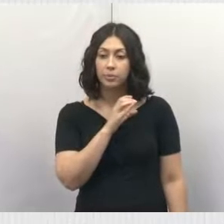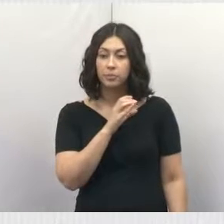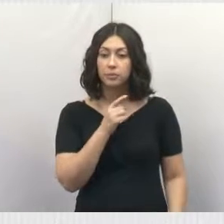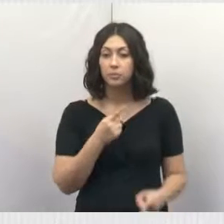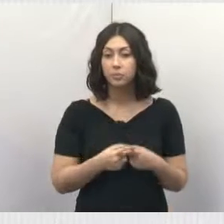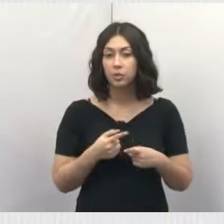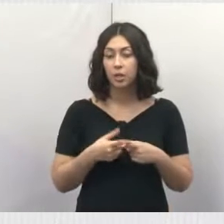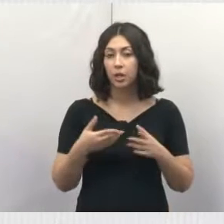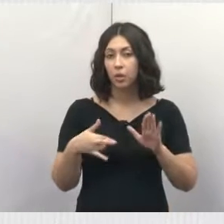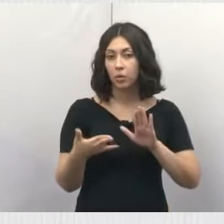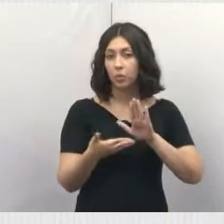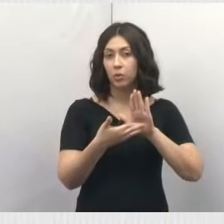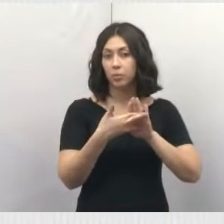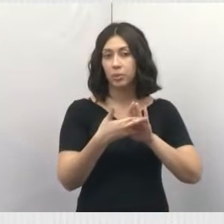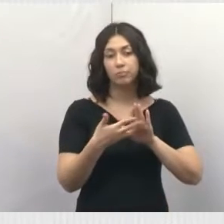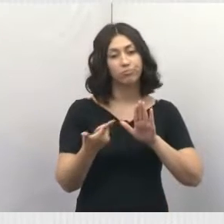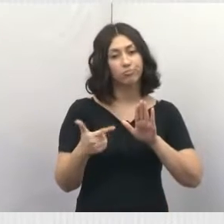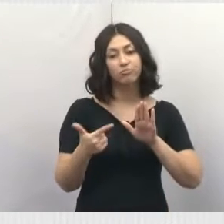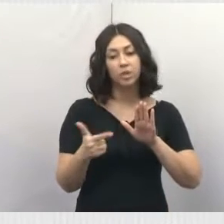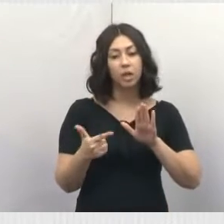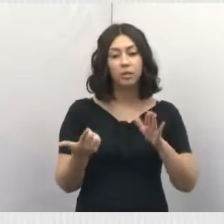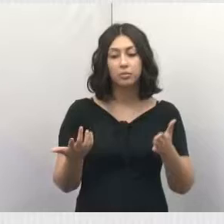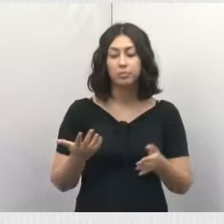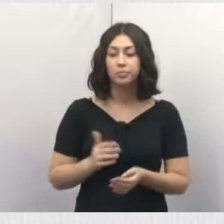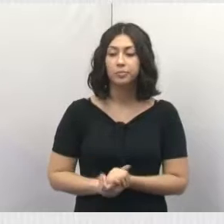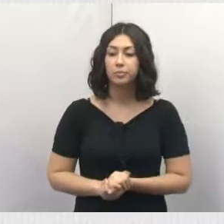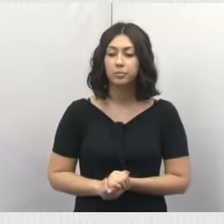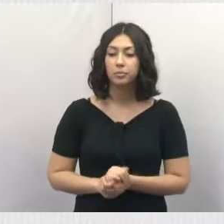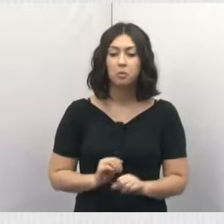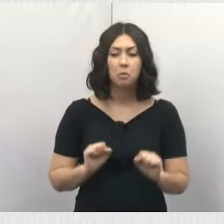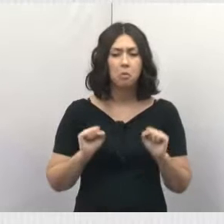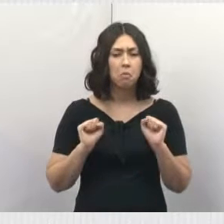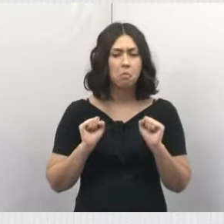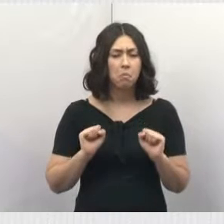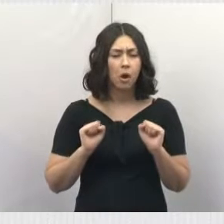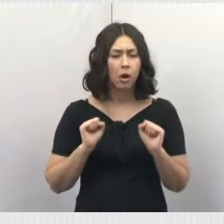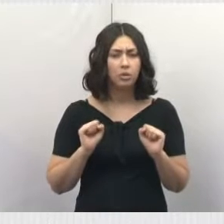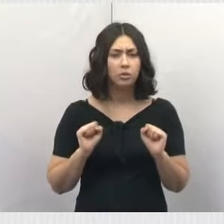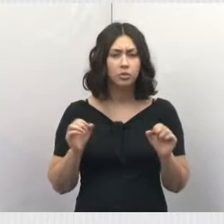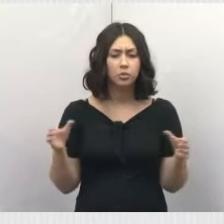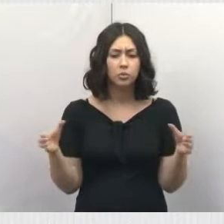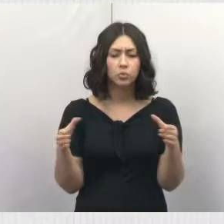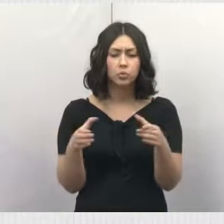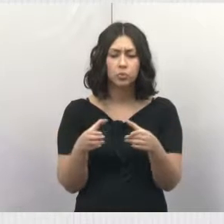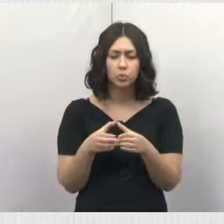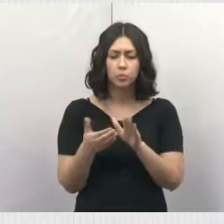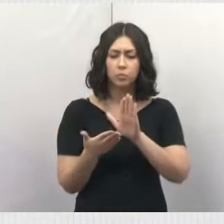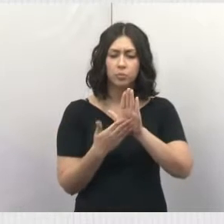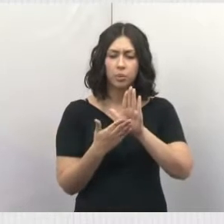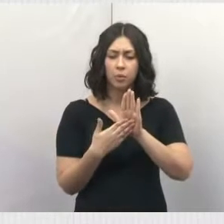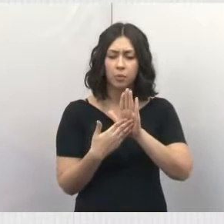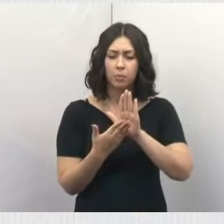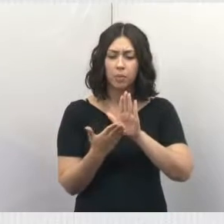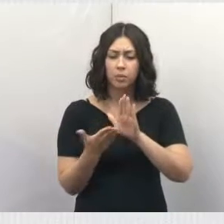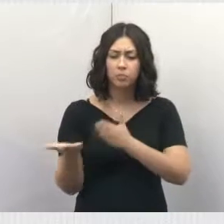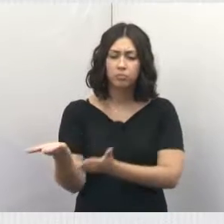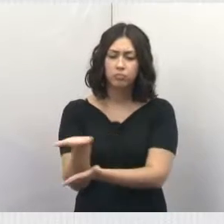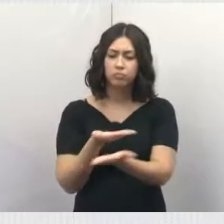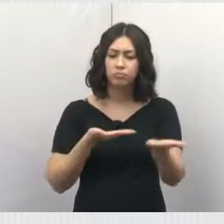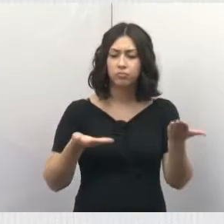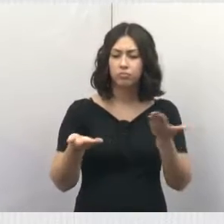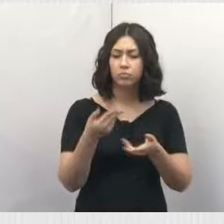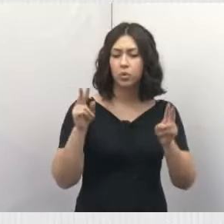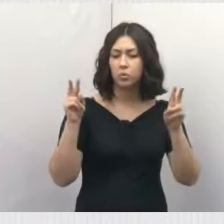atual regimento é omisso nesse ponto. Possibilidade de tramitação em conjunto de proposituras que contenham